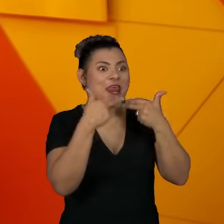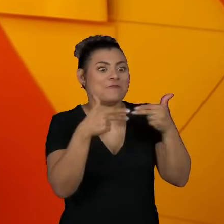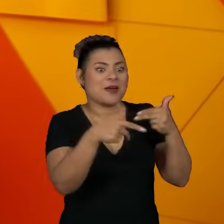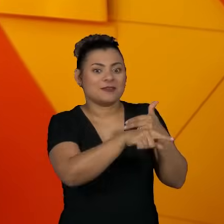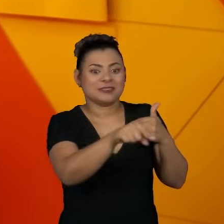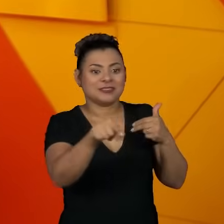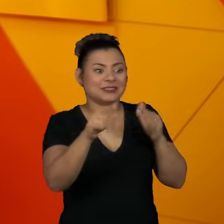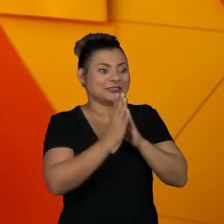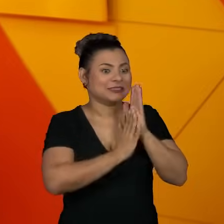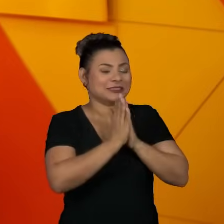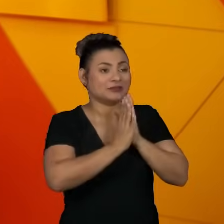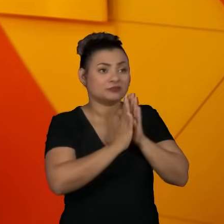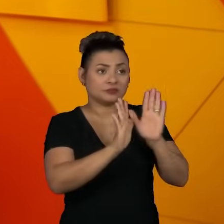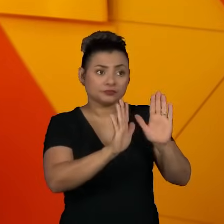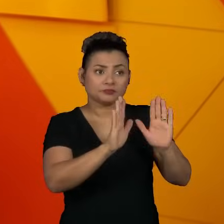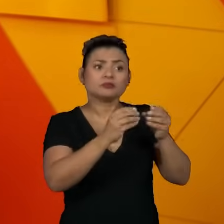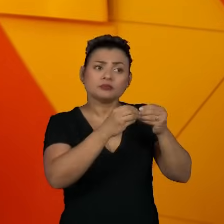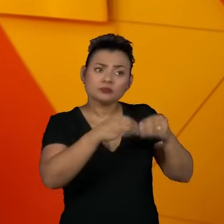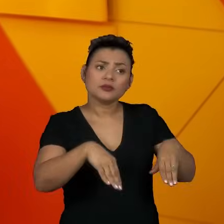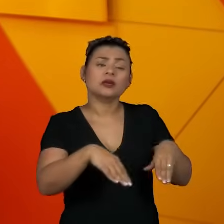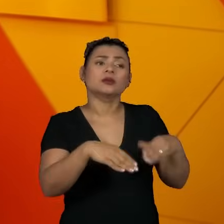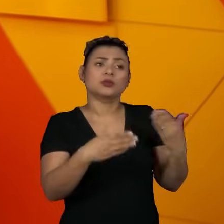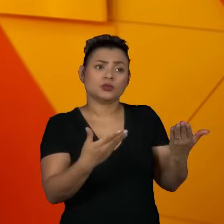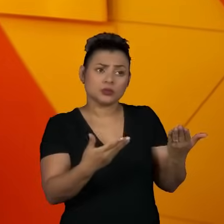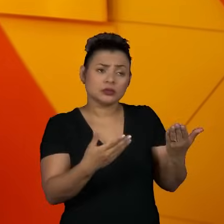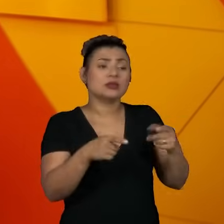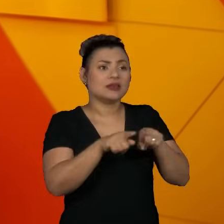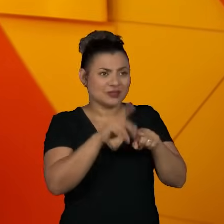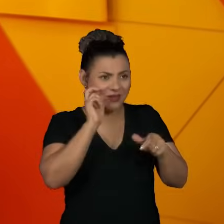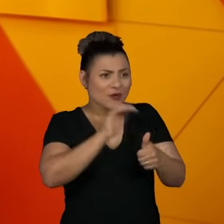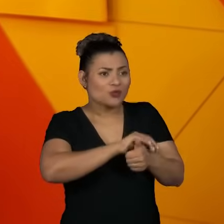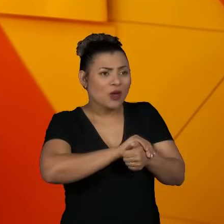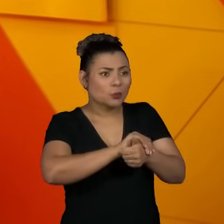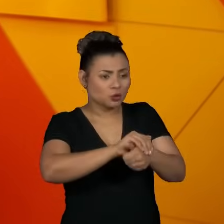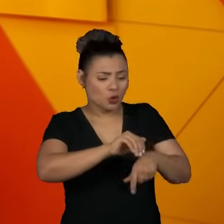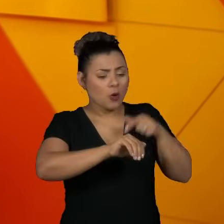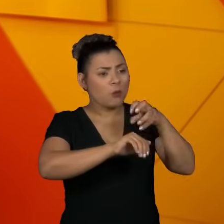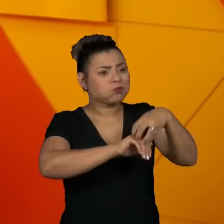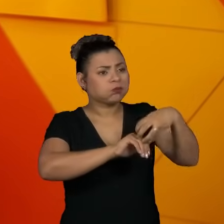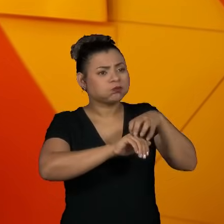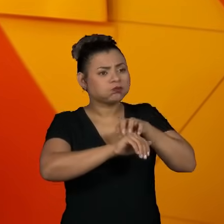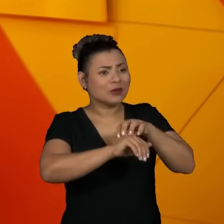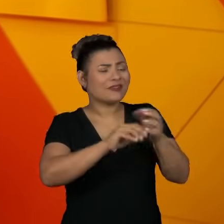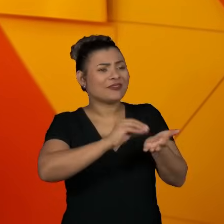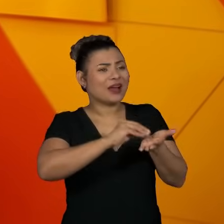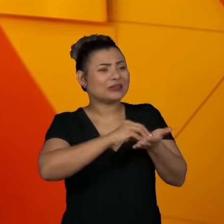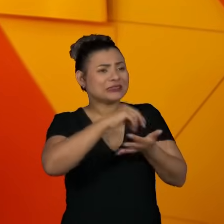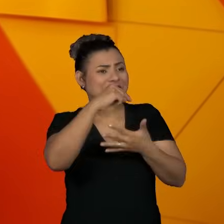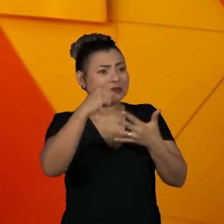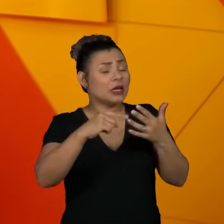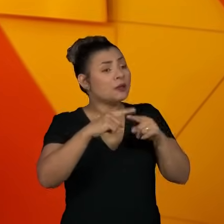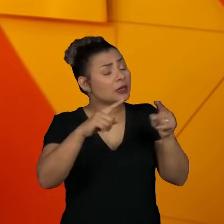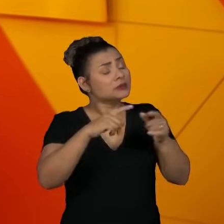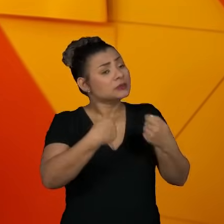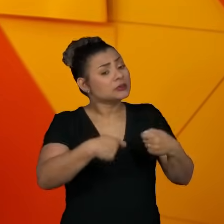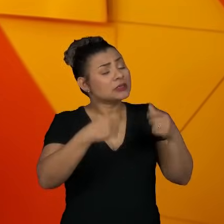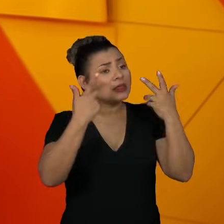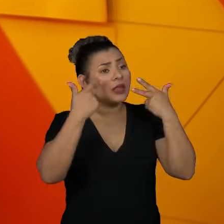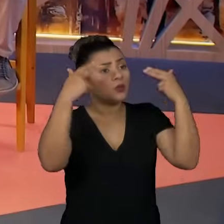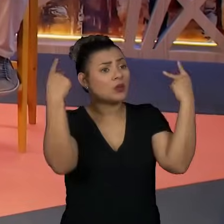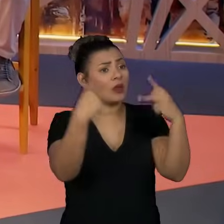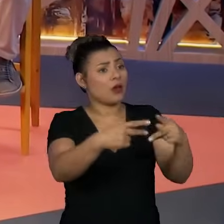próprio profissional falou de como isso é prejudicial, mostrou o casco ali do jabuti. Por que é importante que a gente mantenha esses animais no habitat